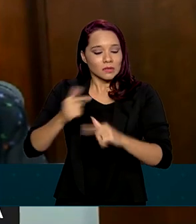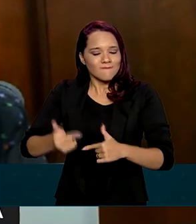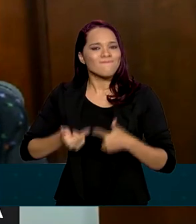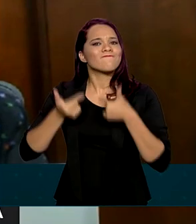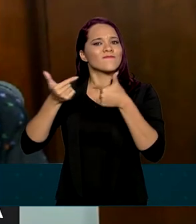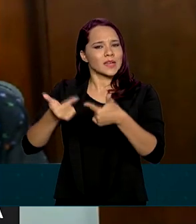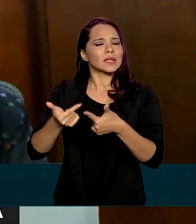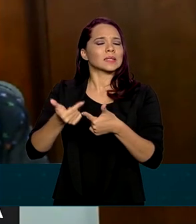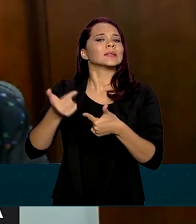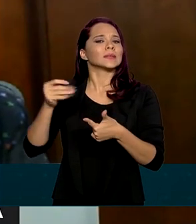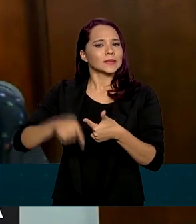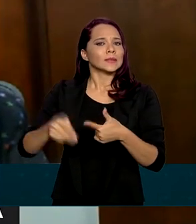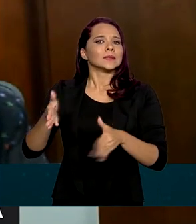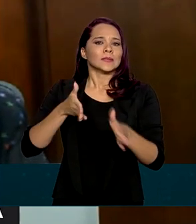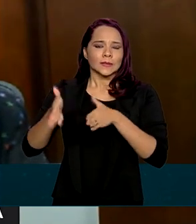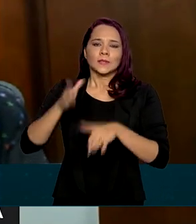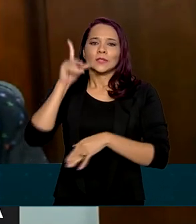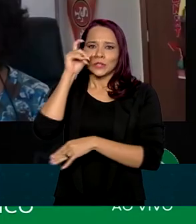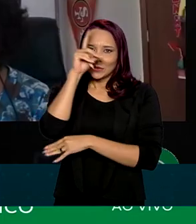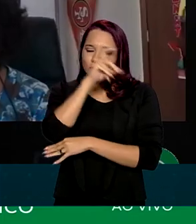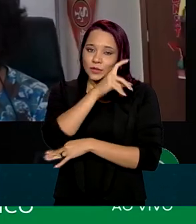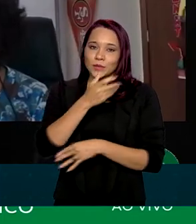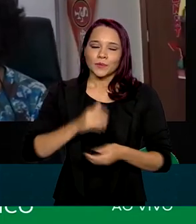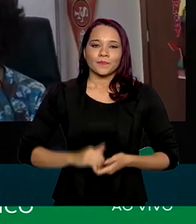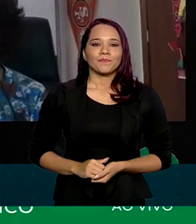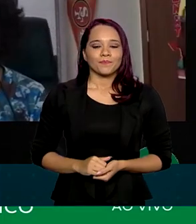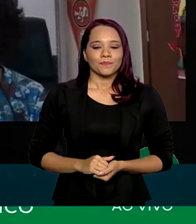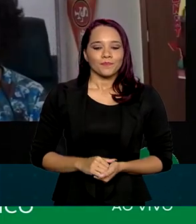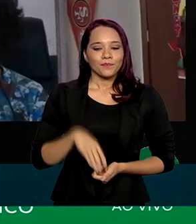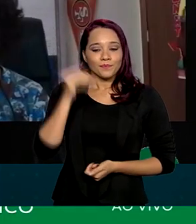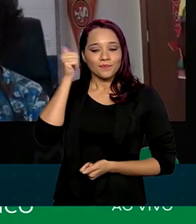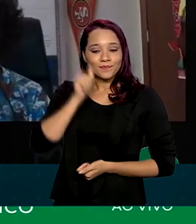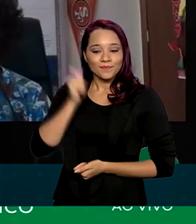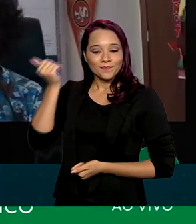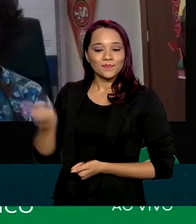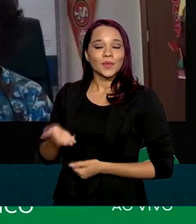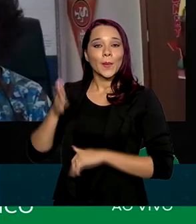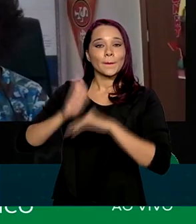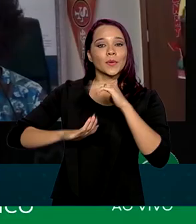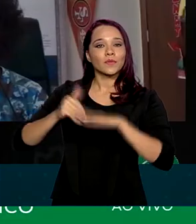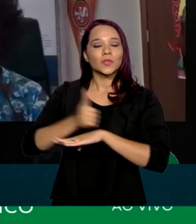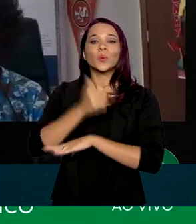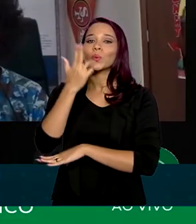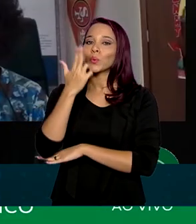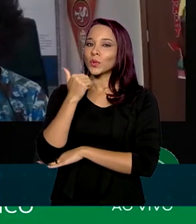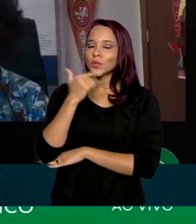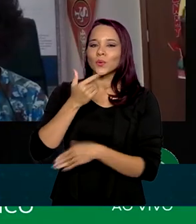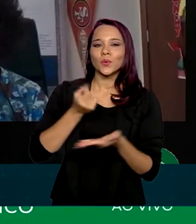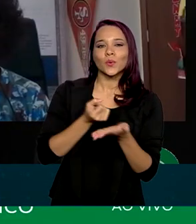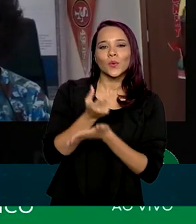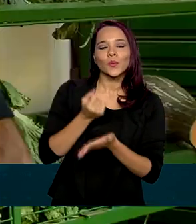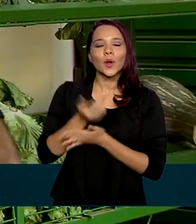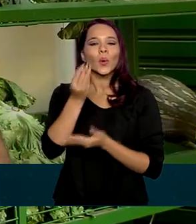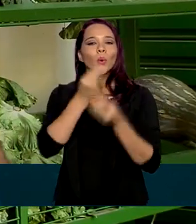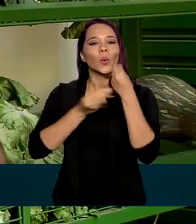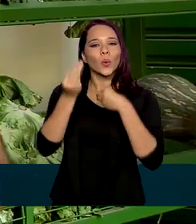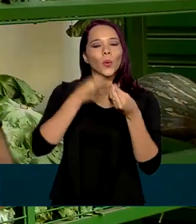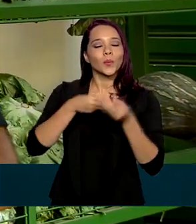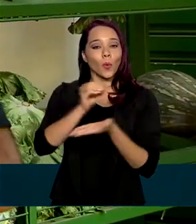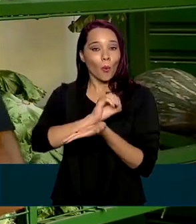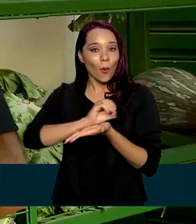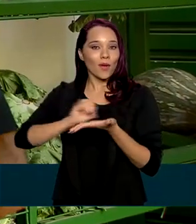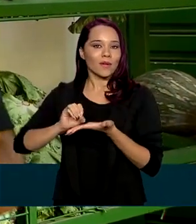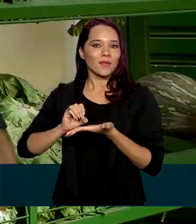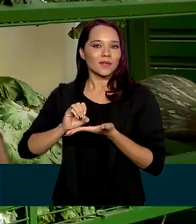esse momento difícil, porque passa o mundo. Para essa nutricionista, ao consumir produtos orgânicos, estamos